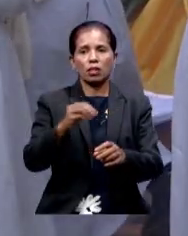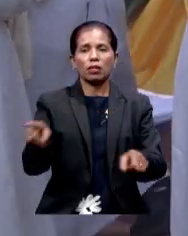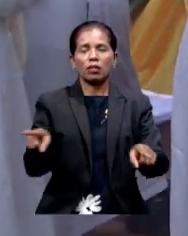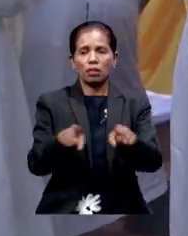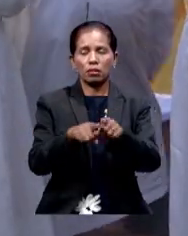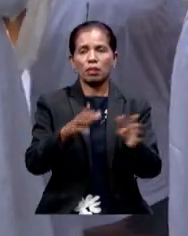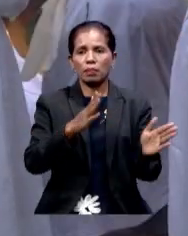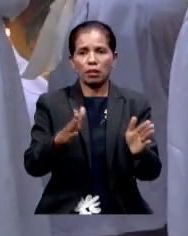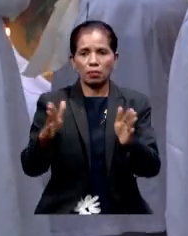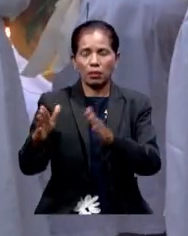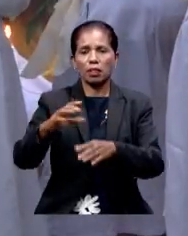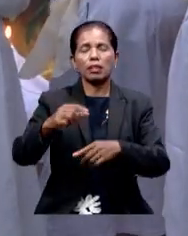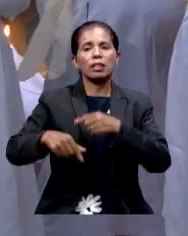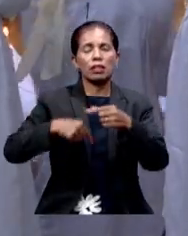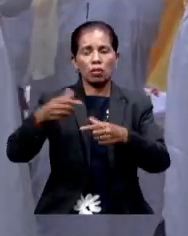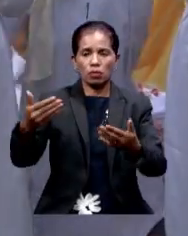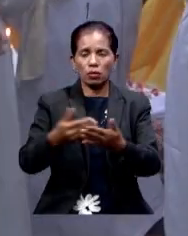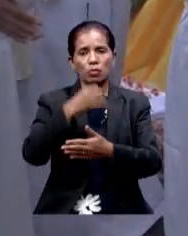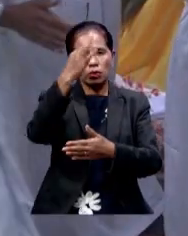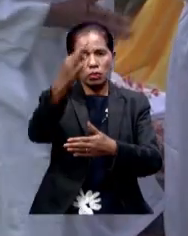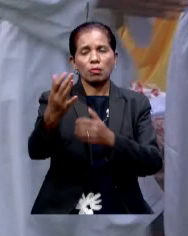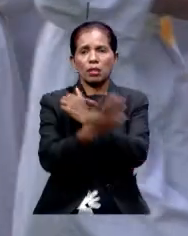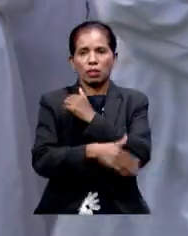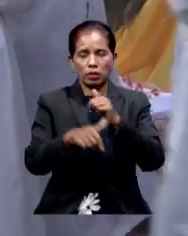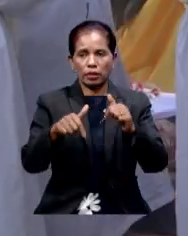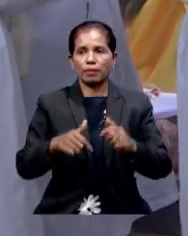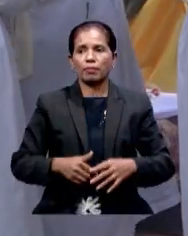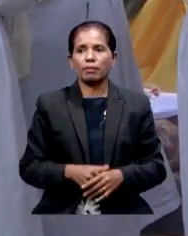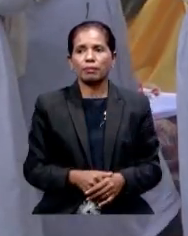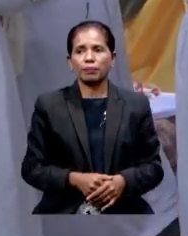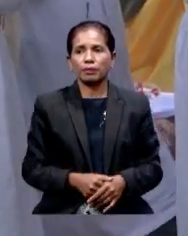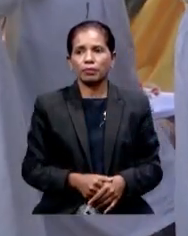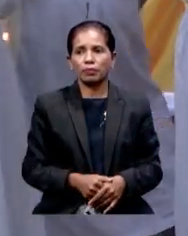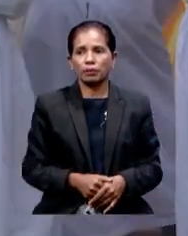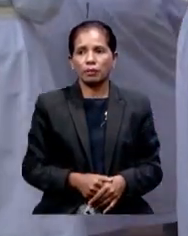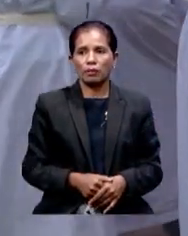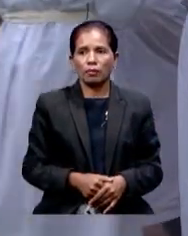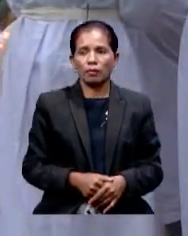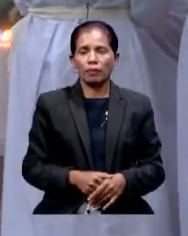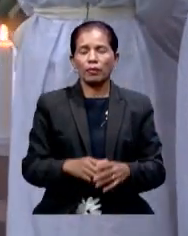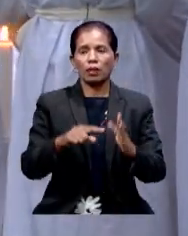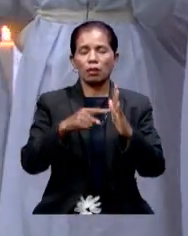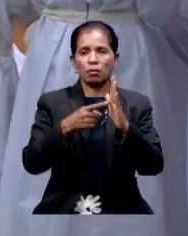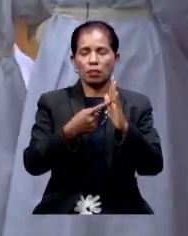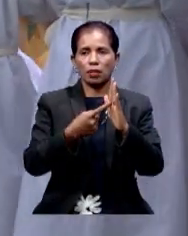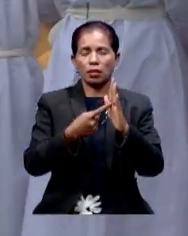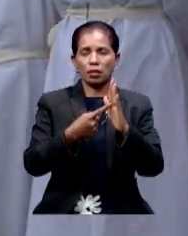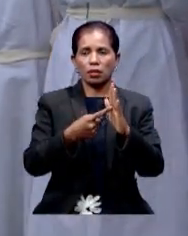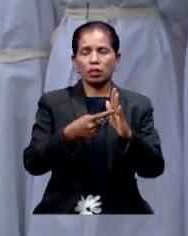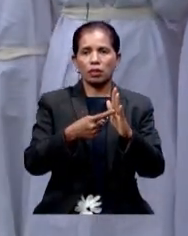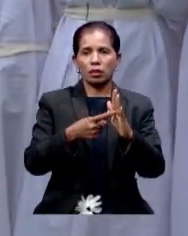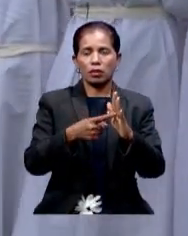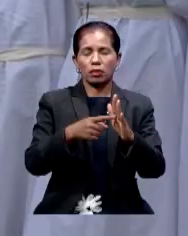onde prepara a geração FOM para o futuro Rai Dané. Tambahau, Rahu e o